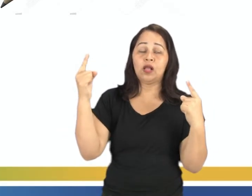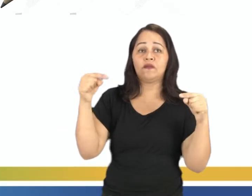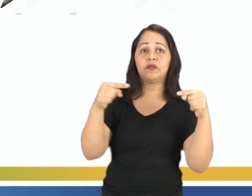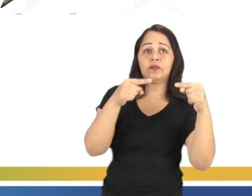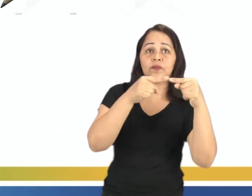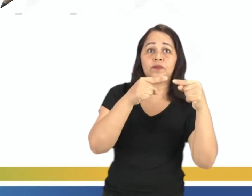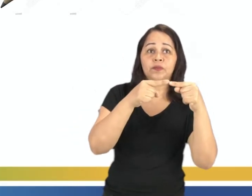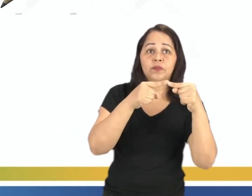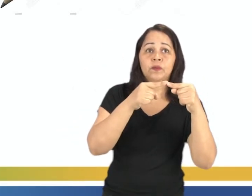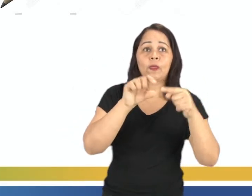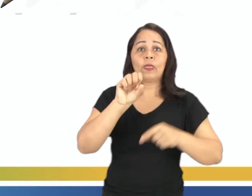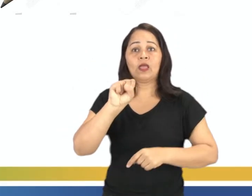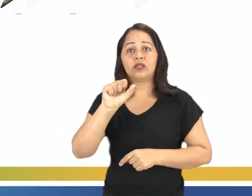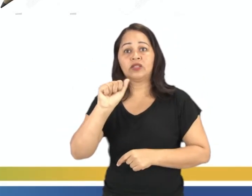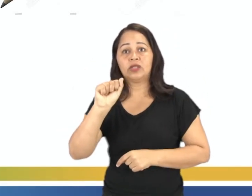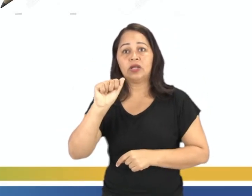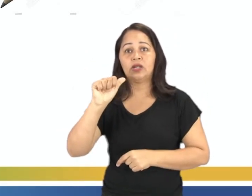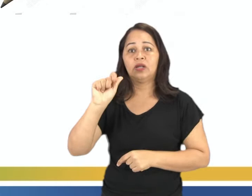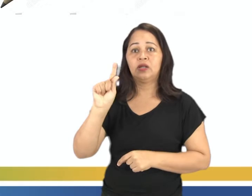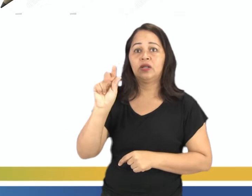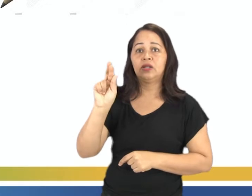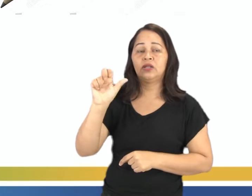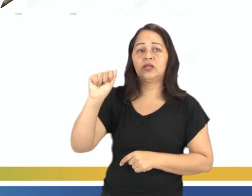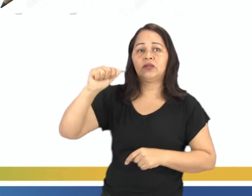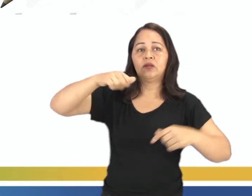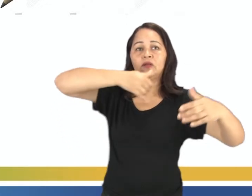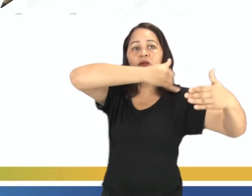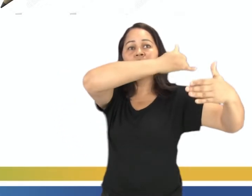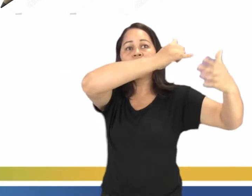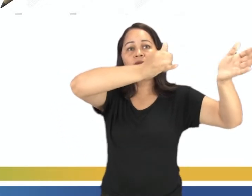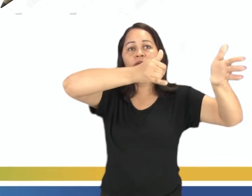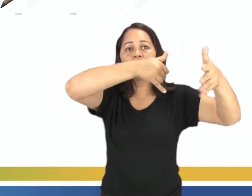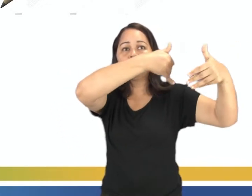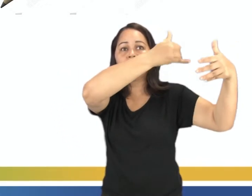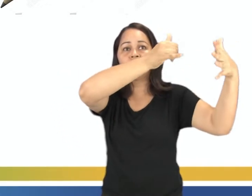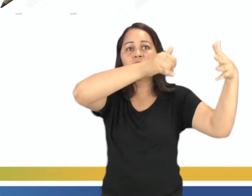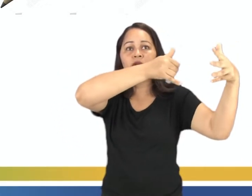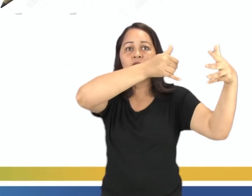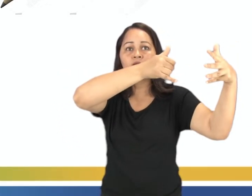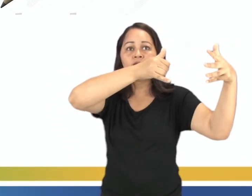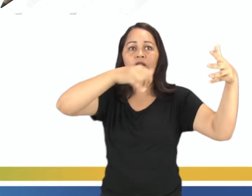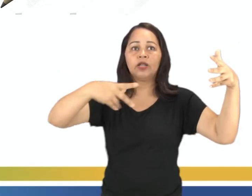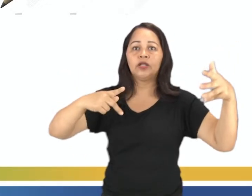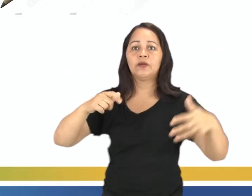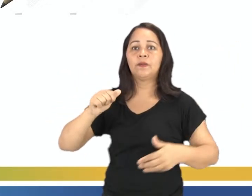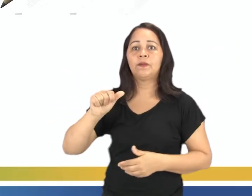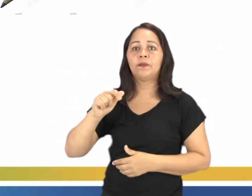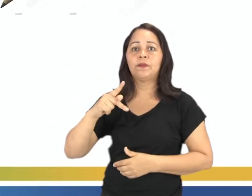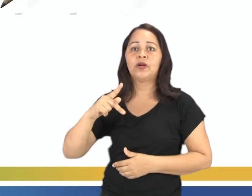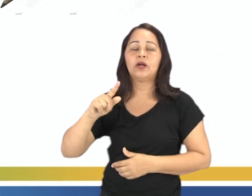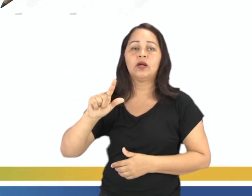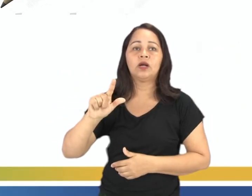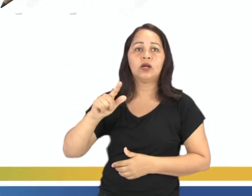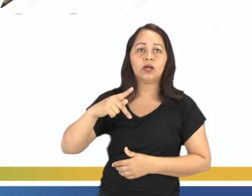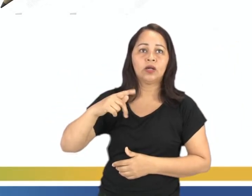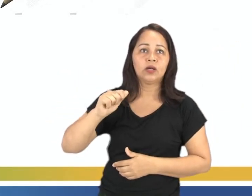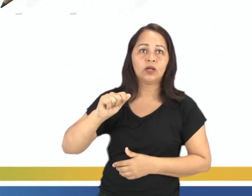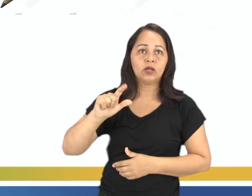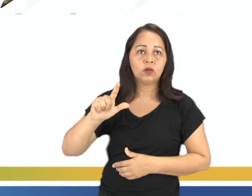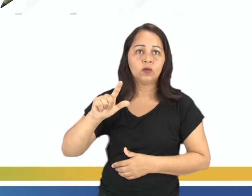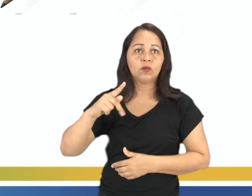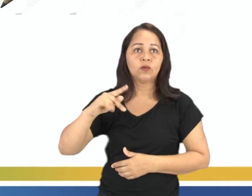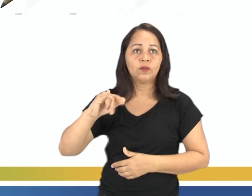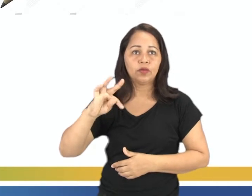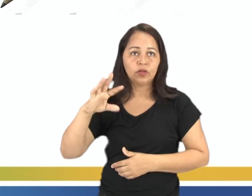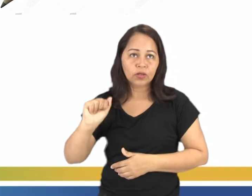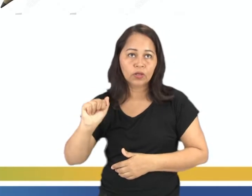pálio sagrado sobre o qual palpita a alma bendita do país da cruz. Então, palpita com bendita, certo? E